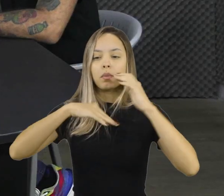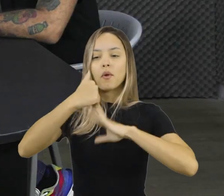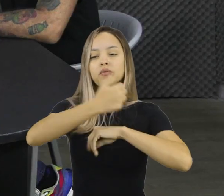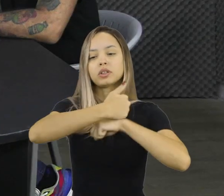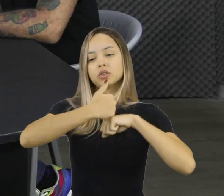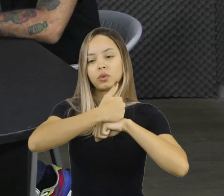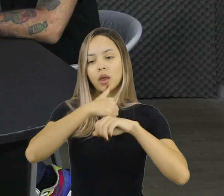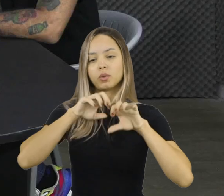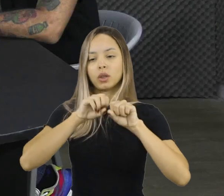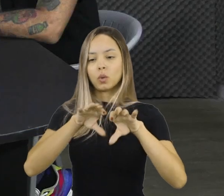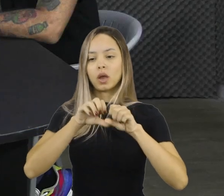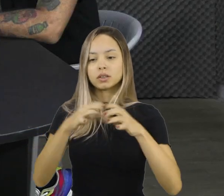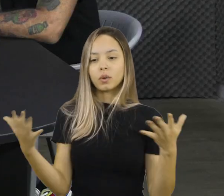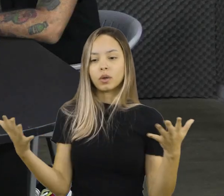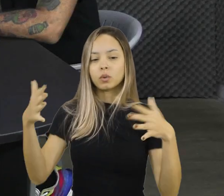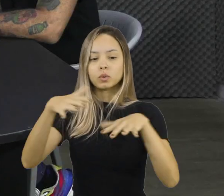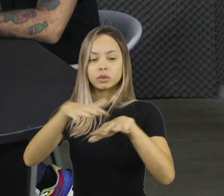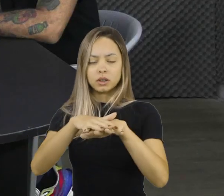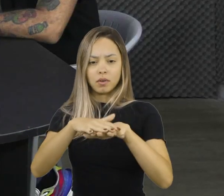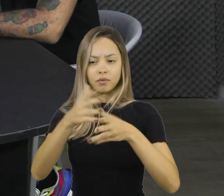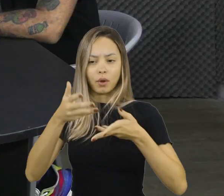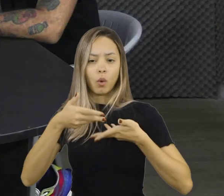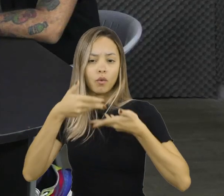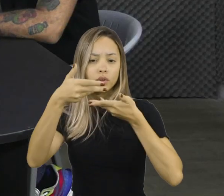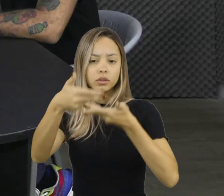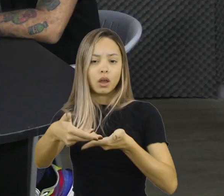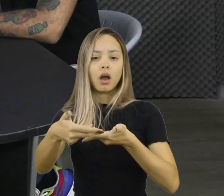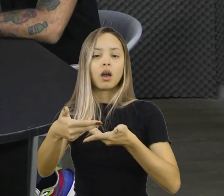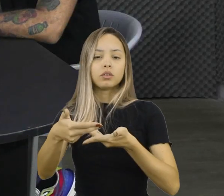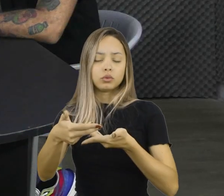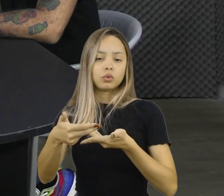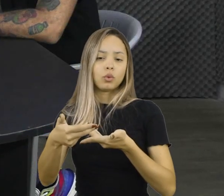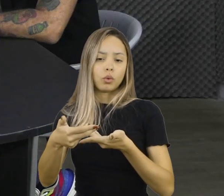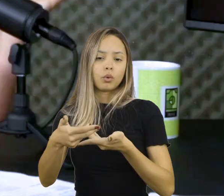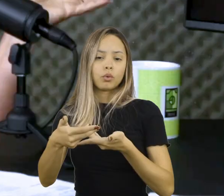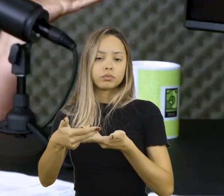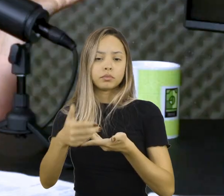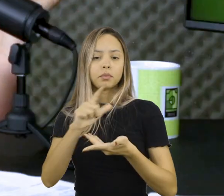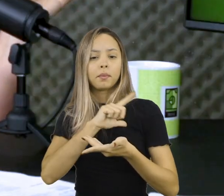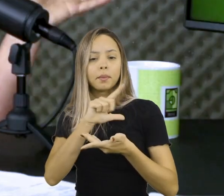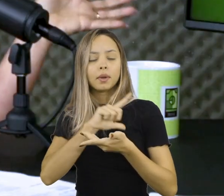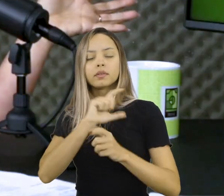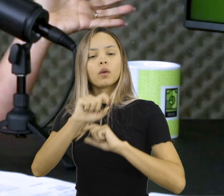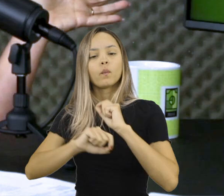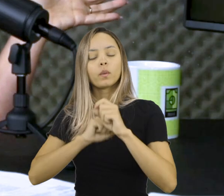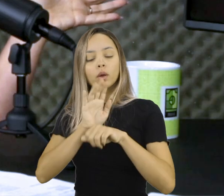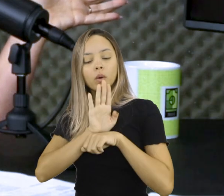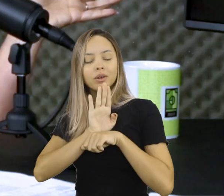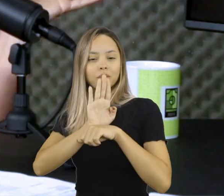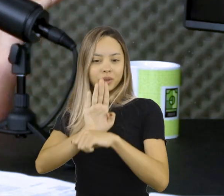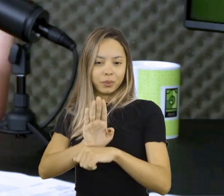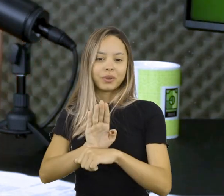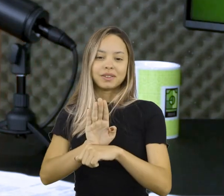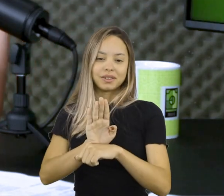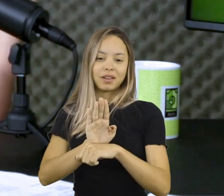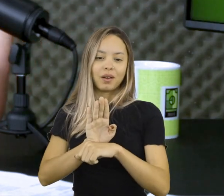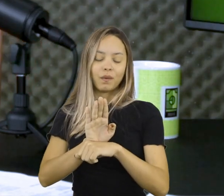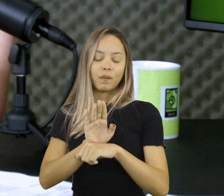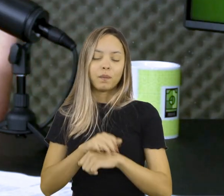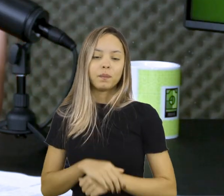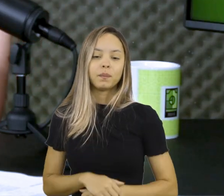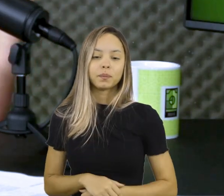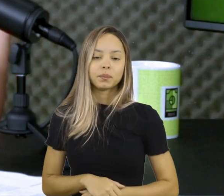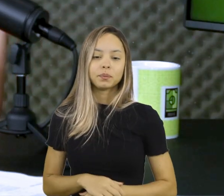inclusiva ele ele foi chamado para dar Sua cota de contribuição Então o que me